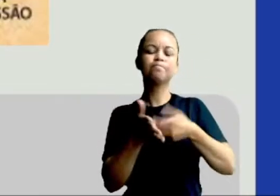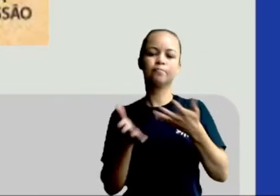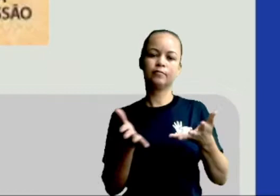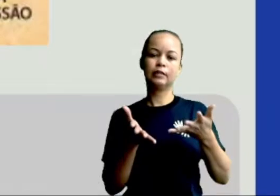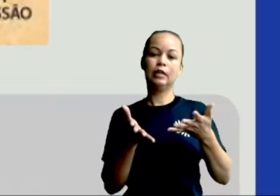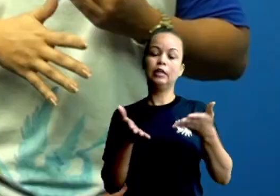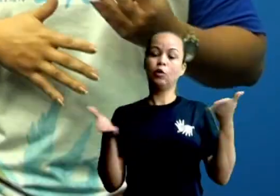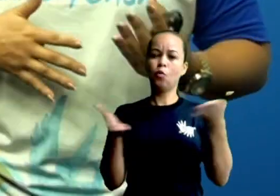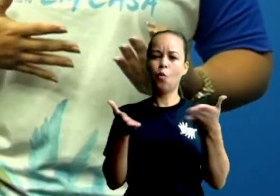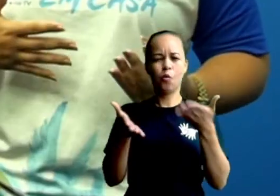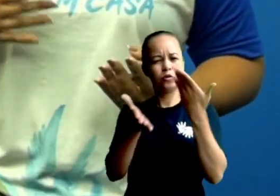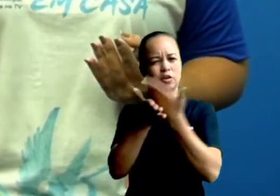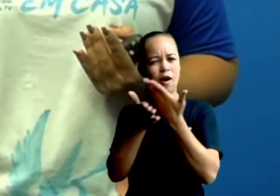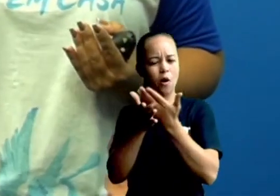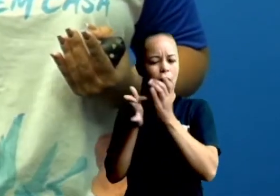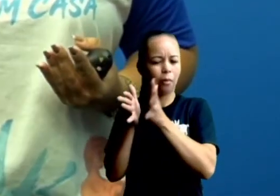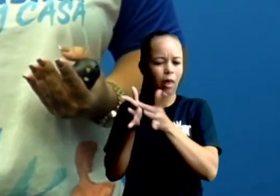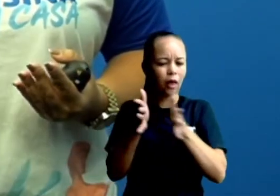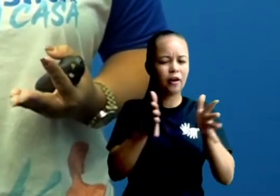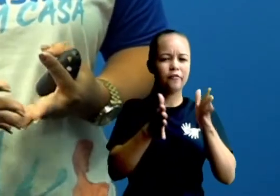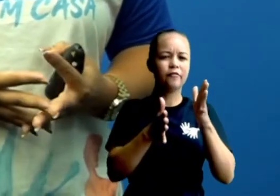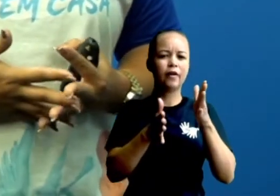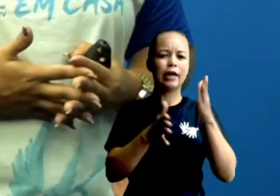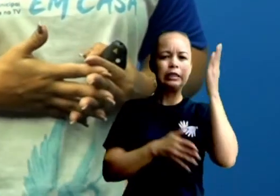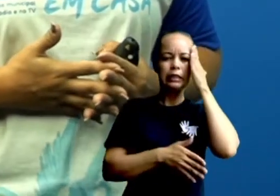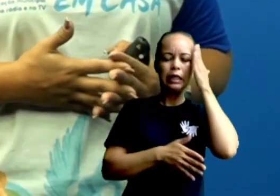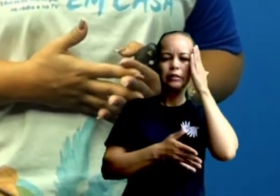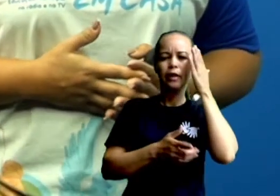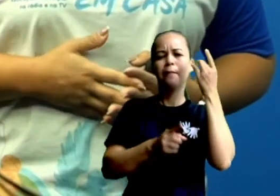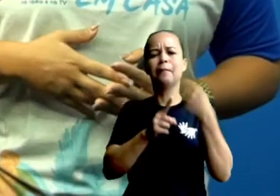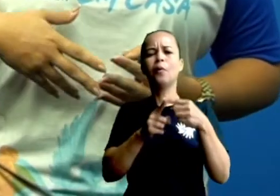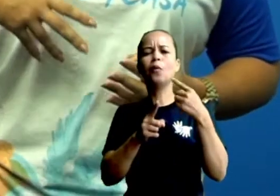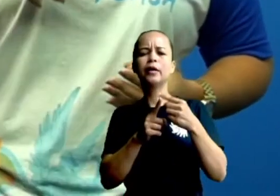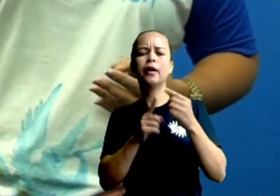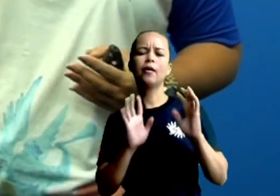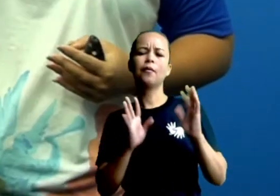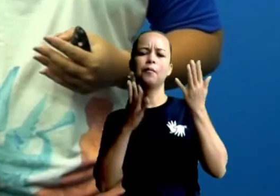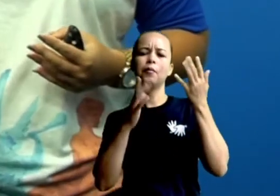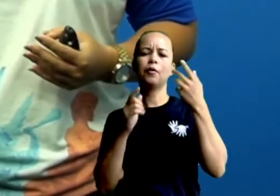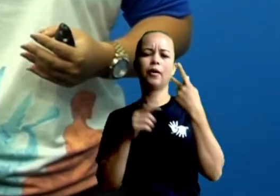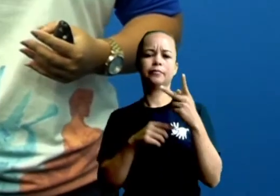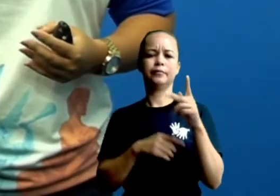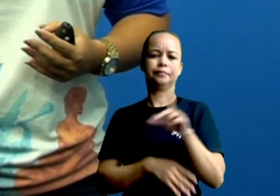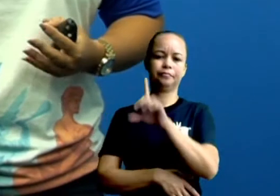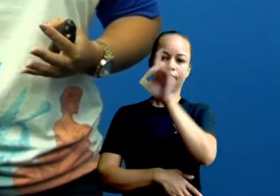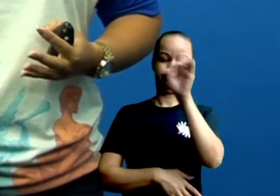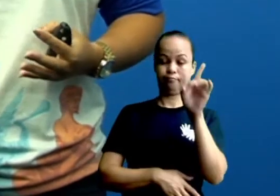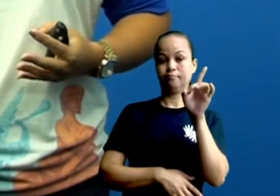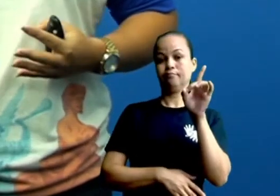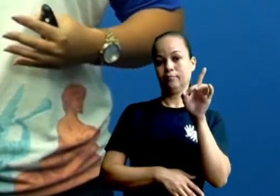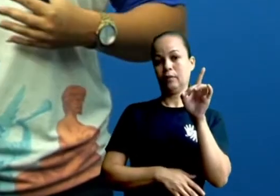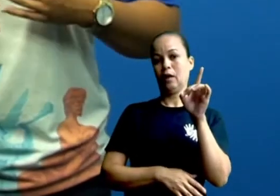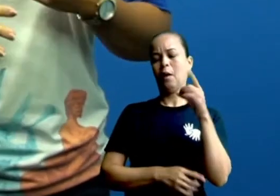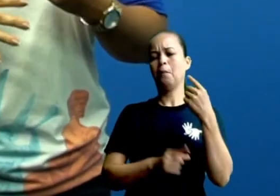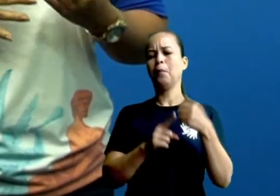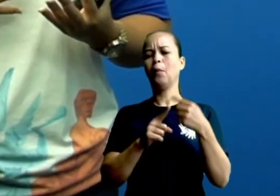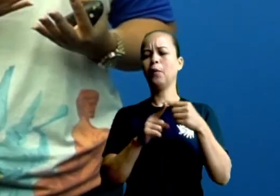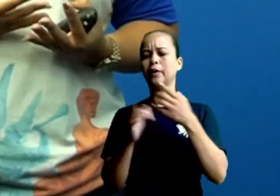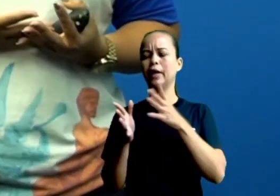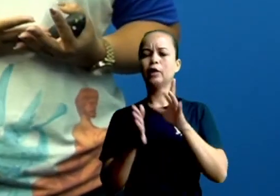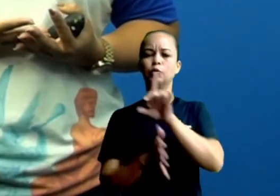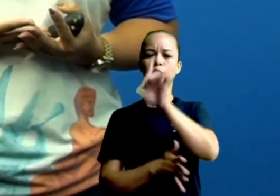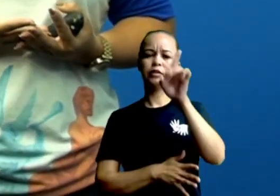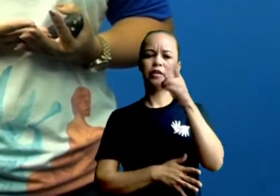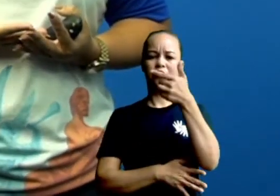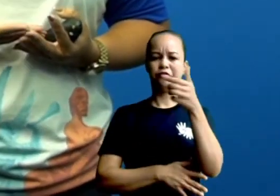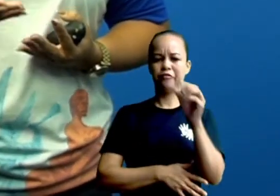hoje, vai entender um pouco por que é comemorado esse dia, por que tem, no dia 20 de novembro, a gente para